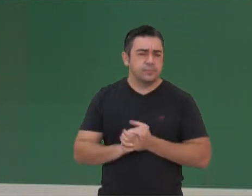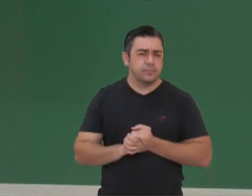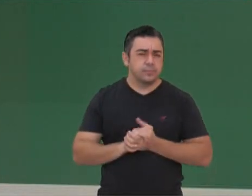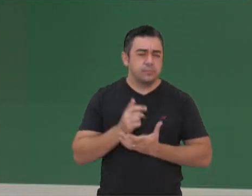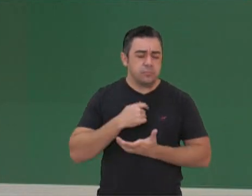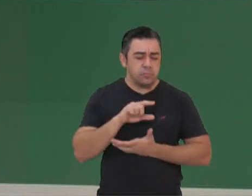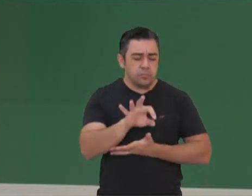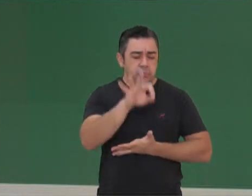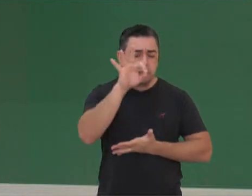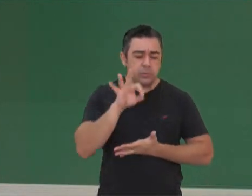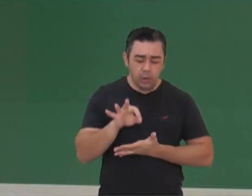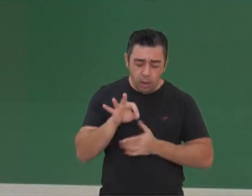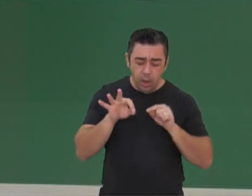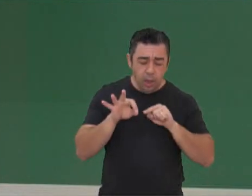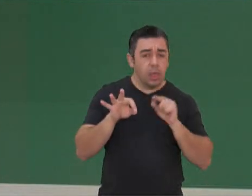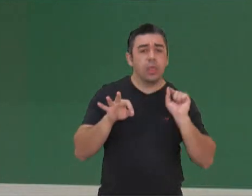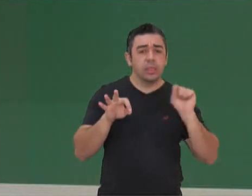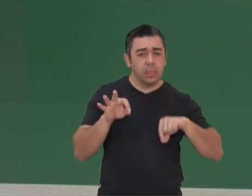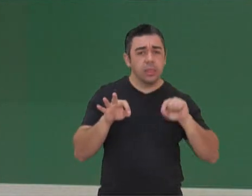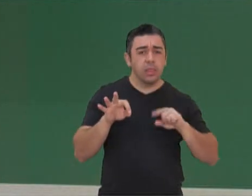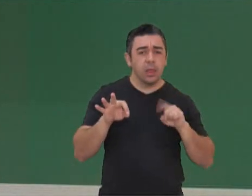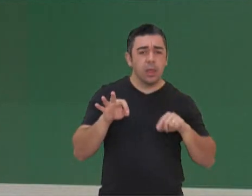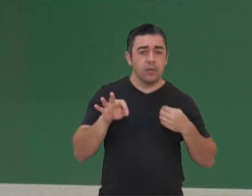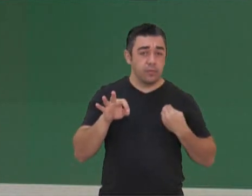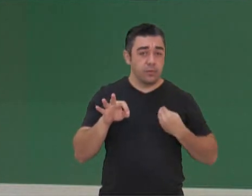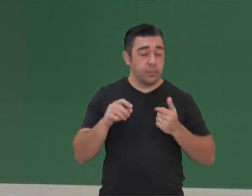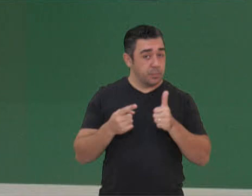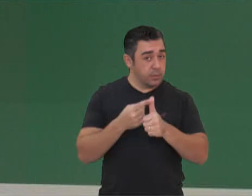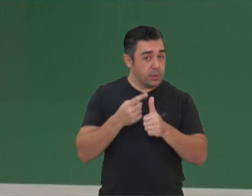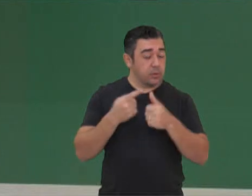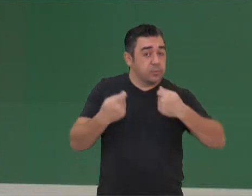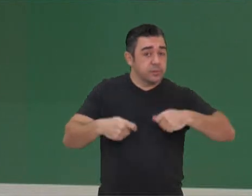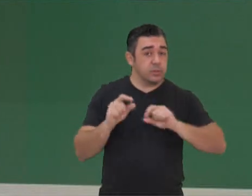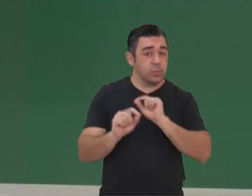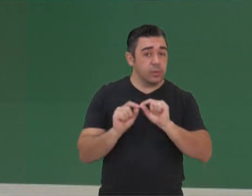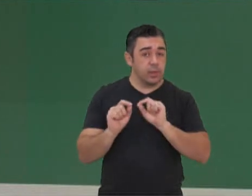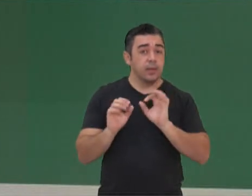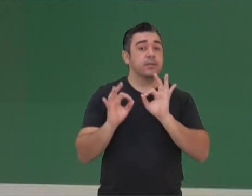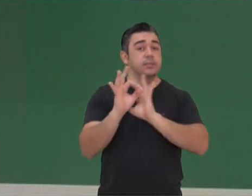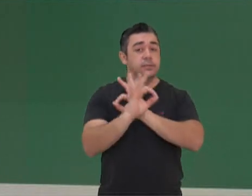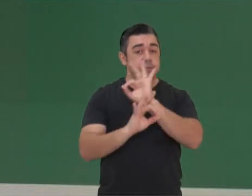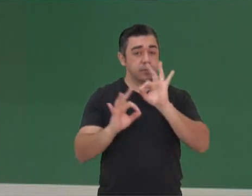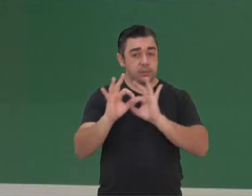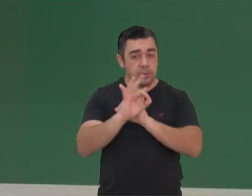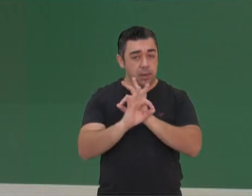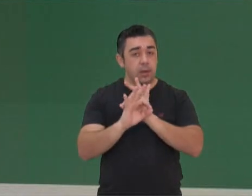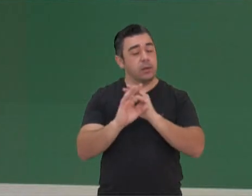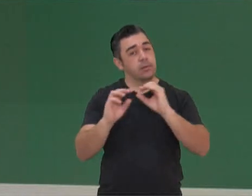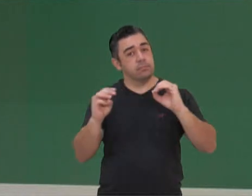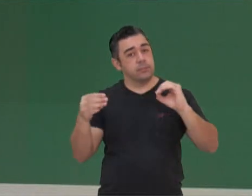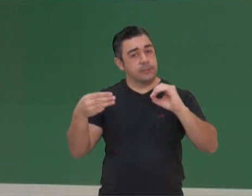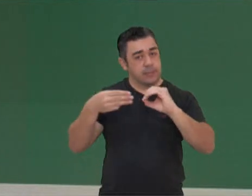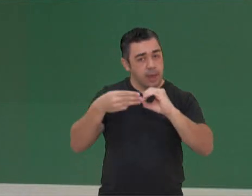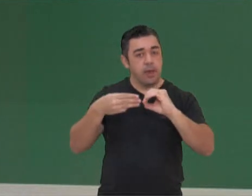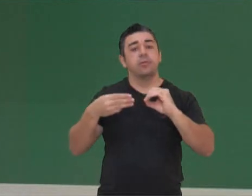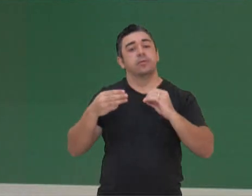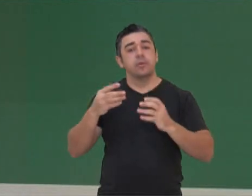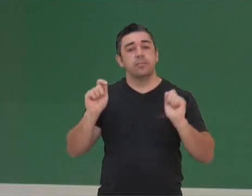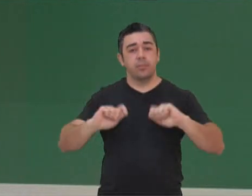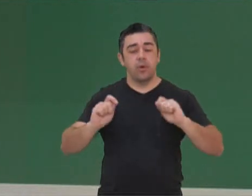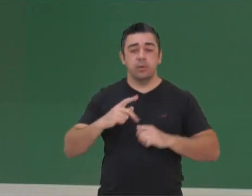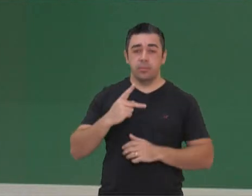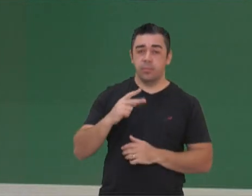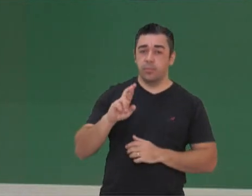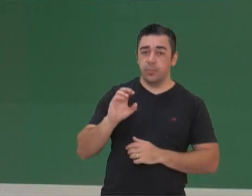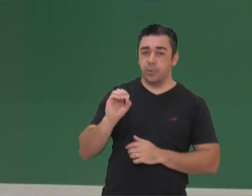posso confirmar que ele é um ser vivo? Primeiro, célula. Então, os seres vivos têm célula, que pode ser do tipo procarionte